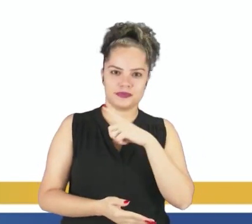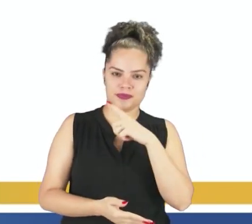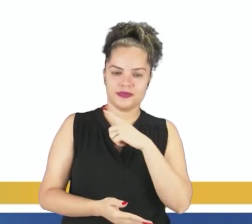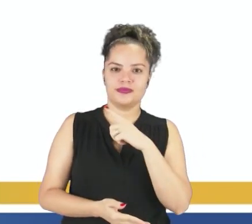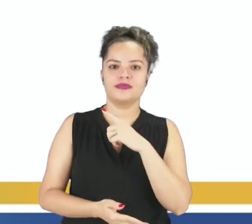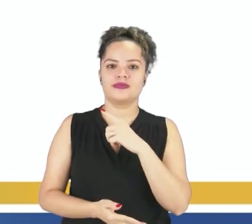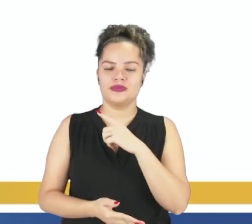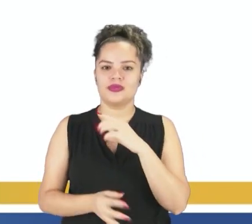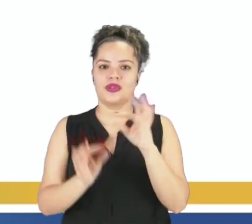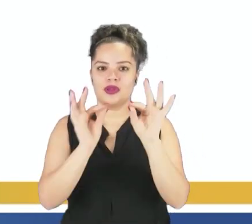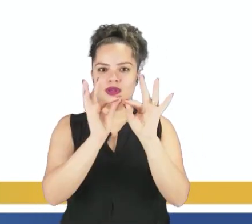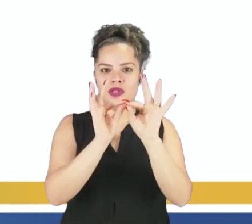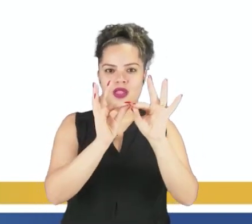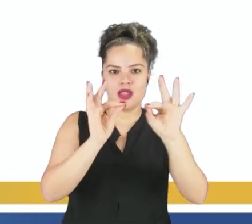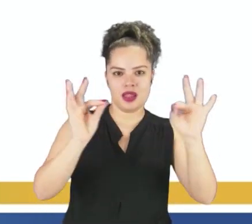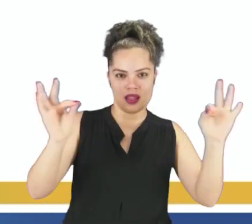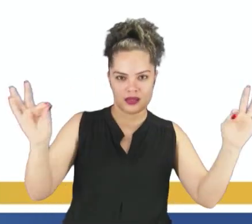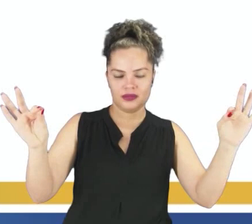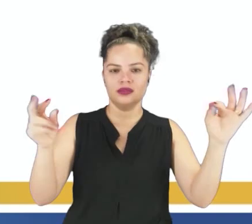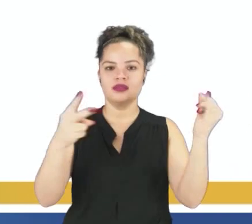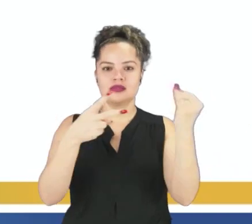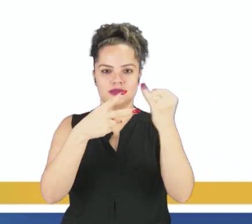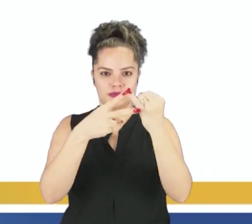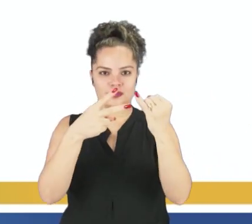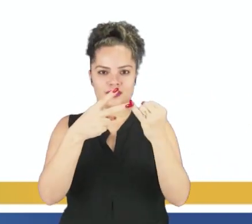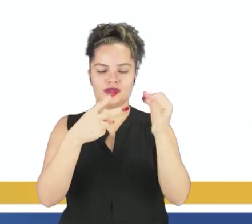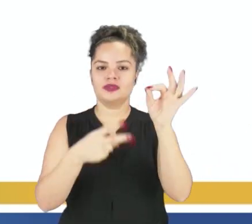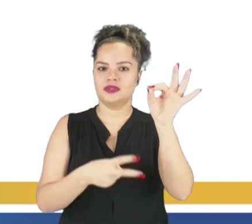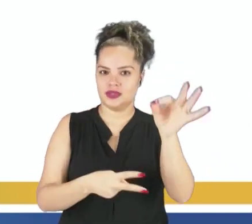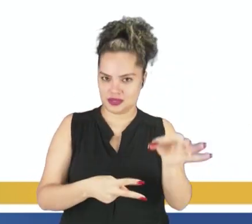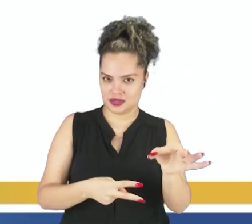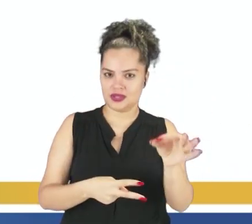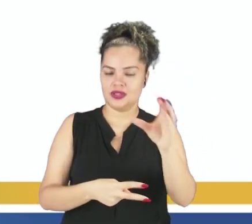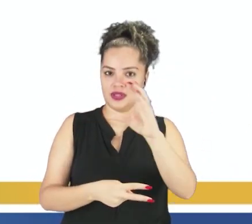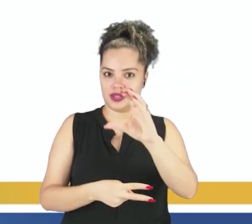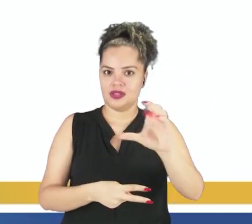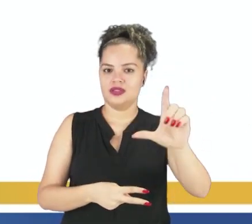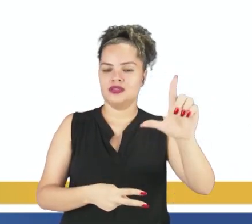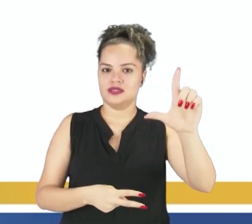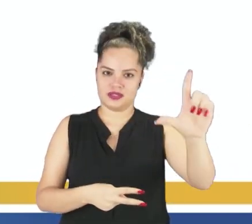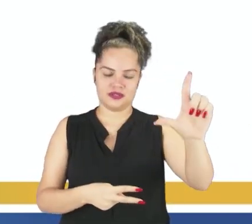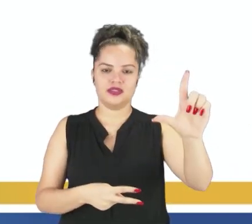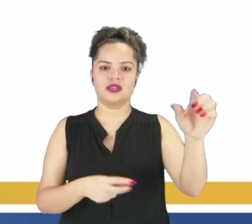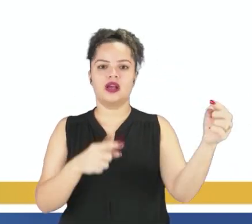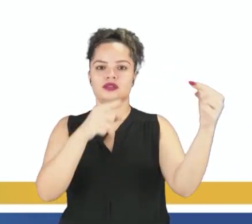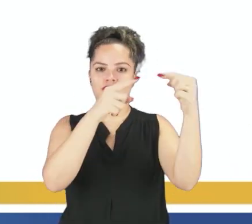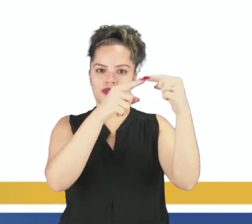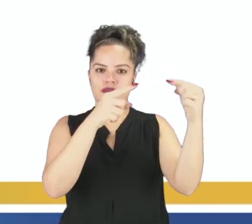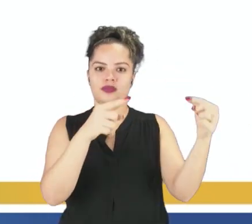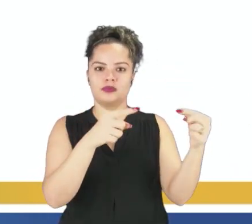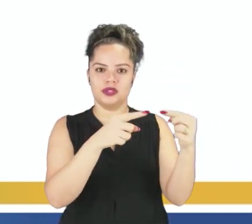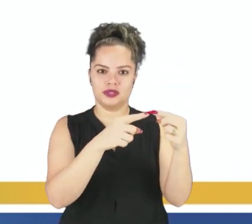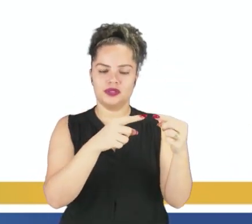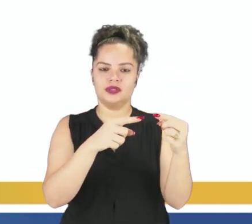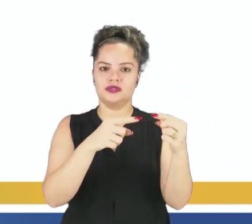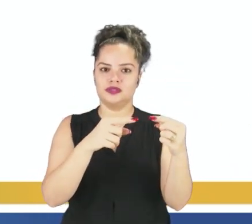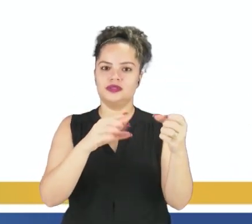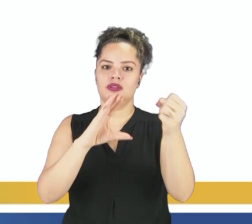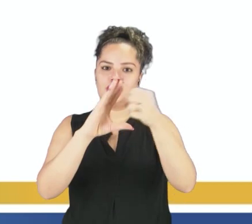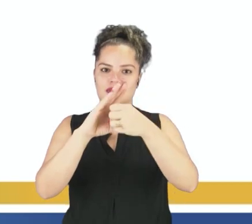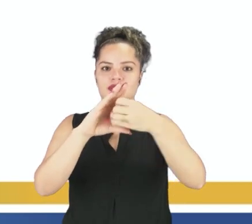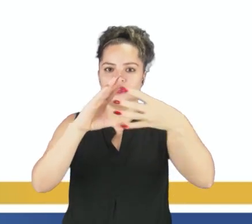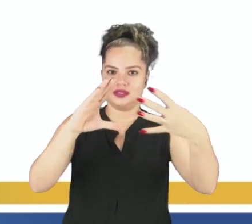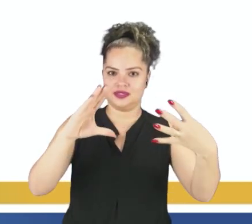o que nós chamamos de linhas poligonais, certo? E elas são classificadas de acordo com algumas características,